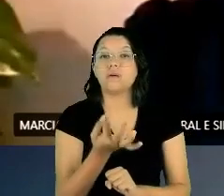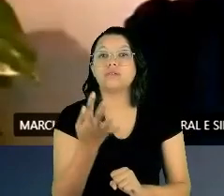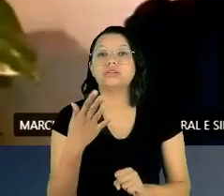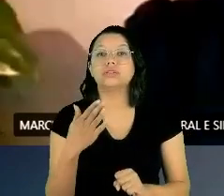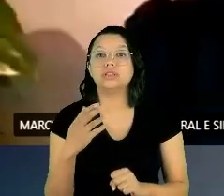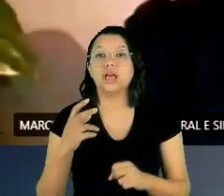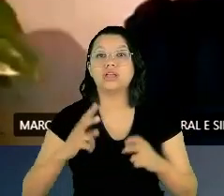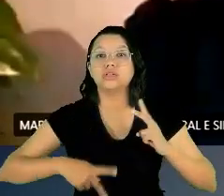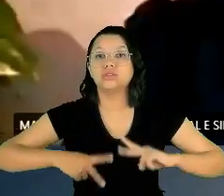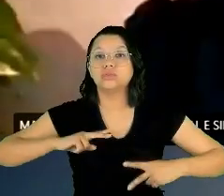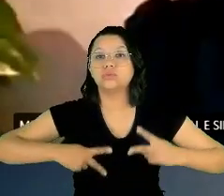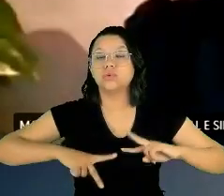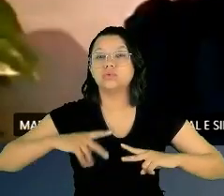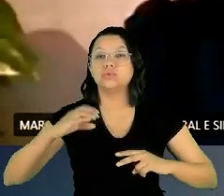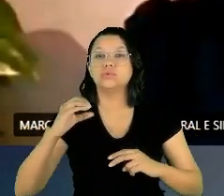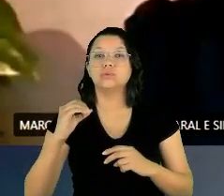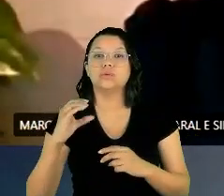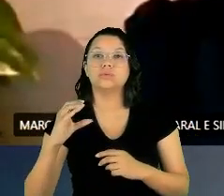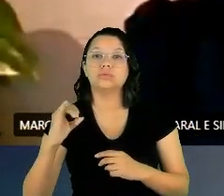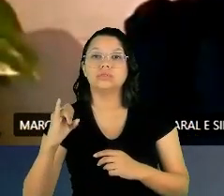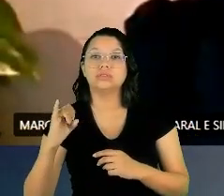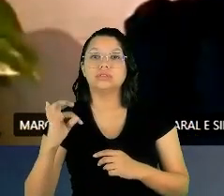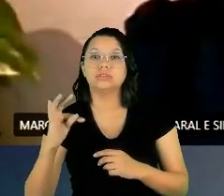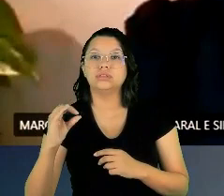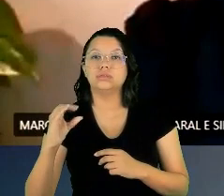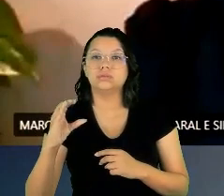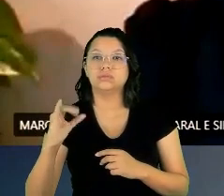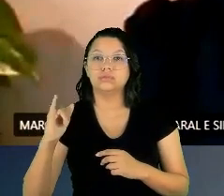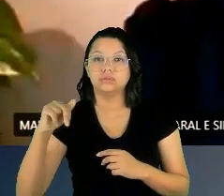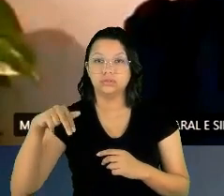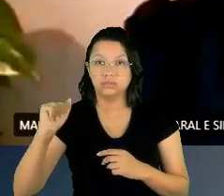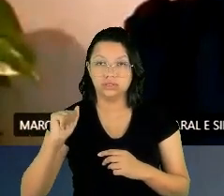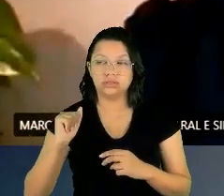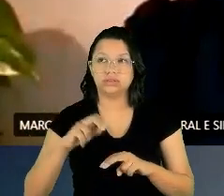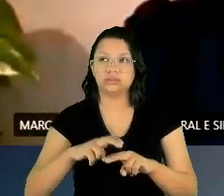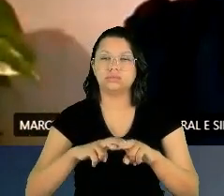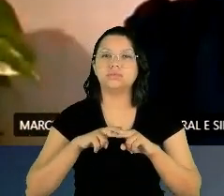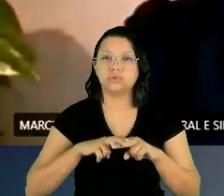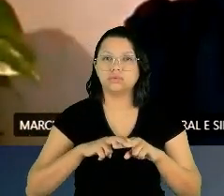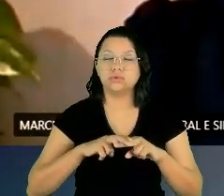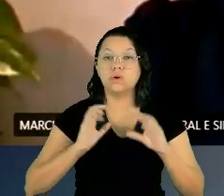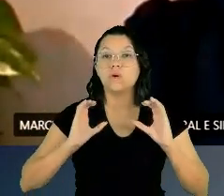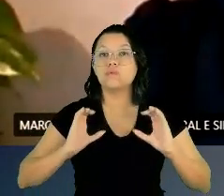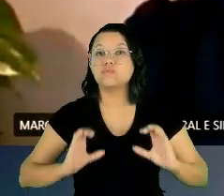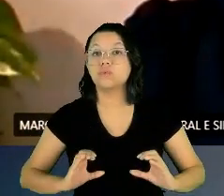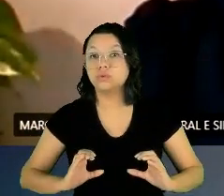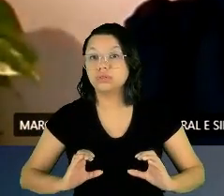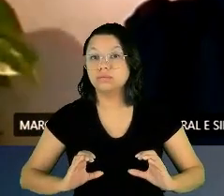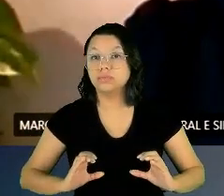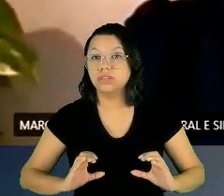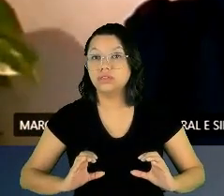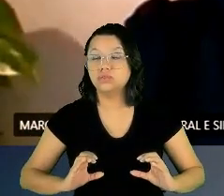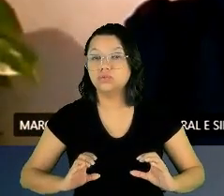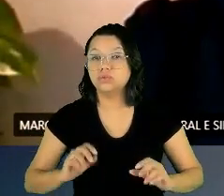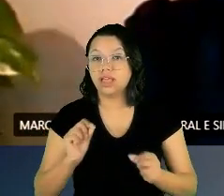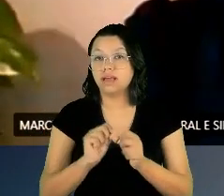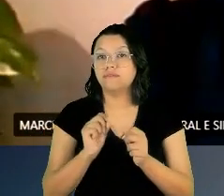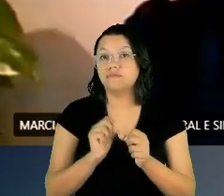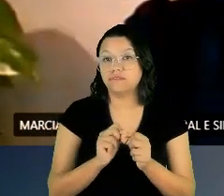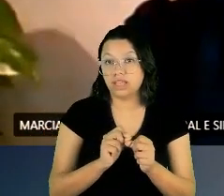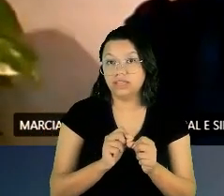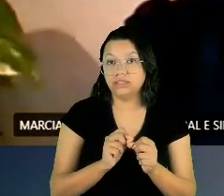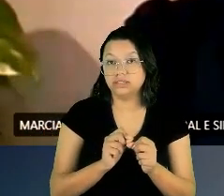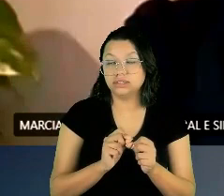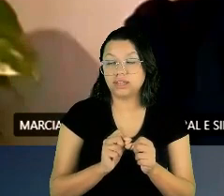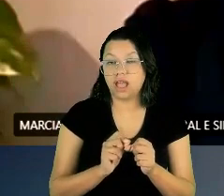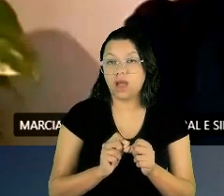de ocitocina no organismo dele. Bom, foi o comportamento que determinou a carga hormonal